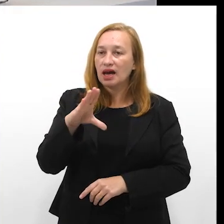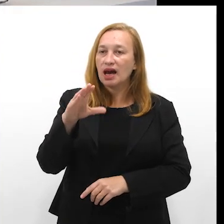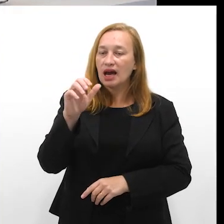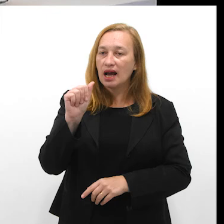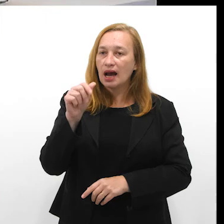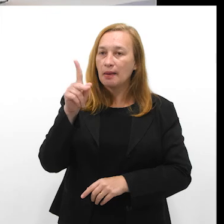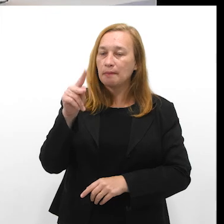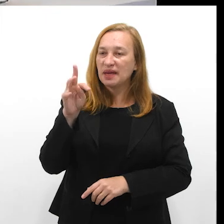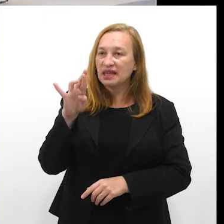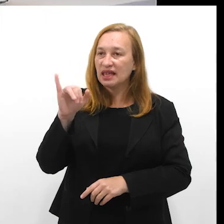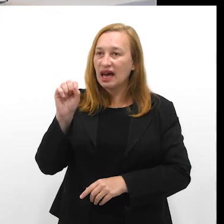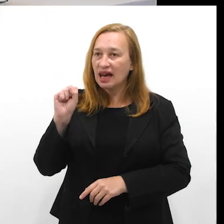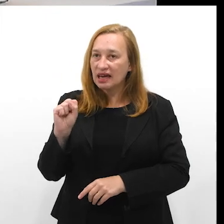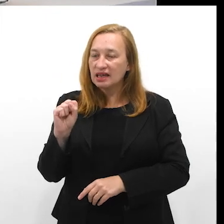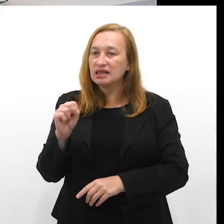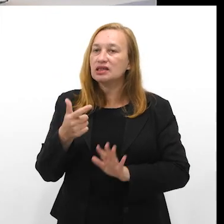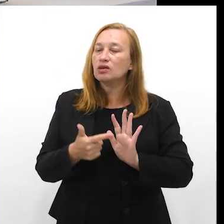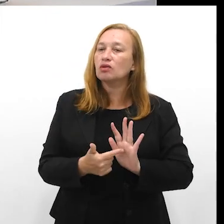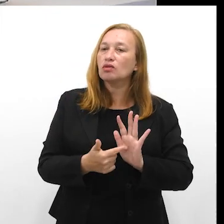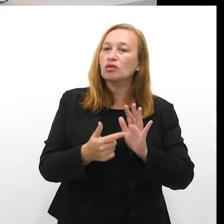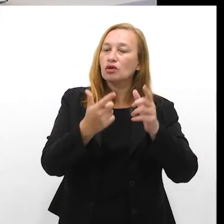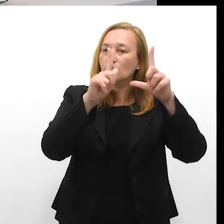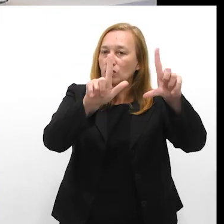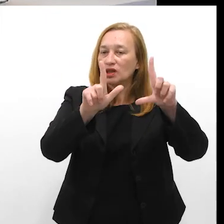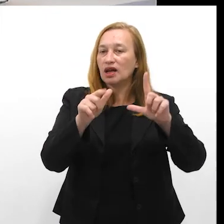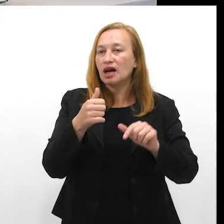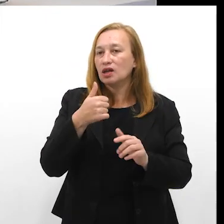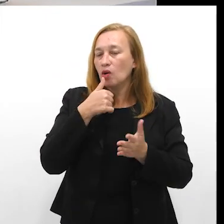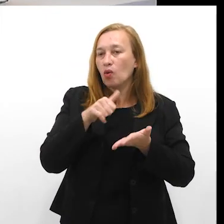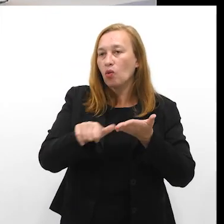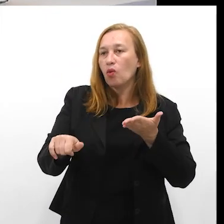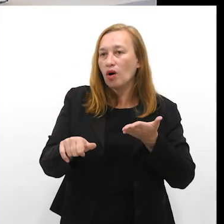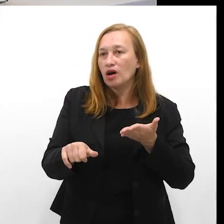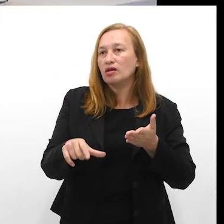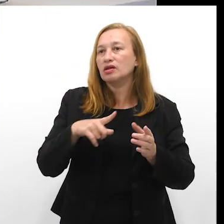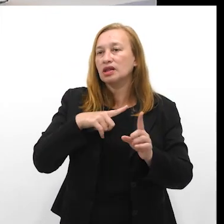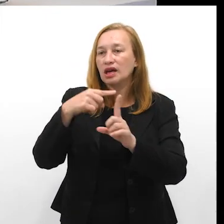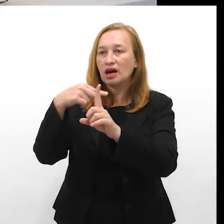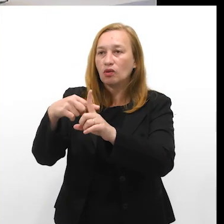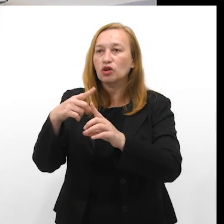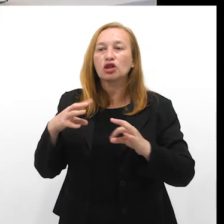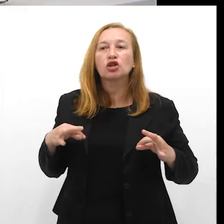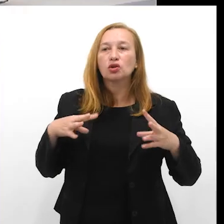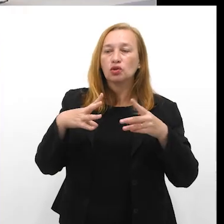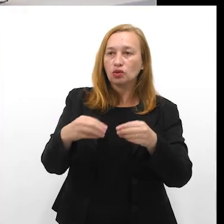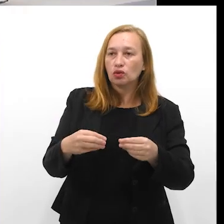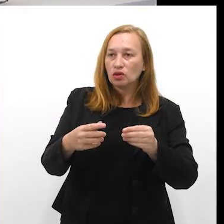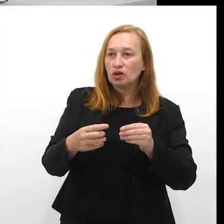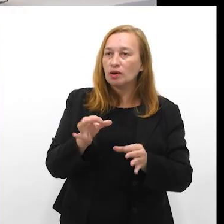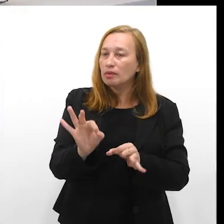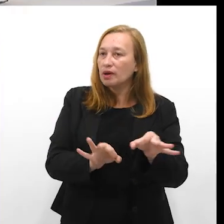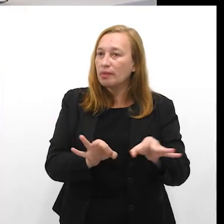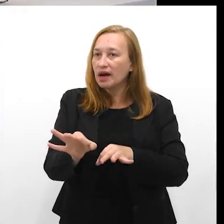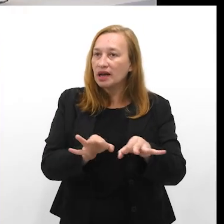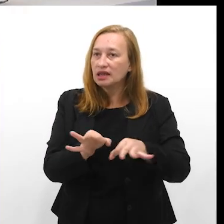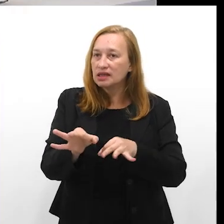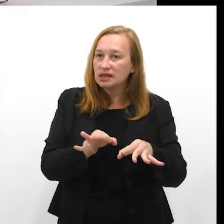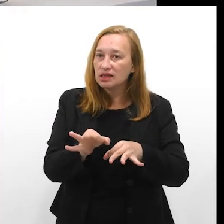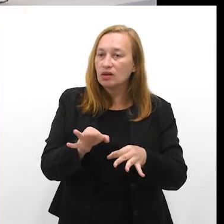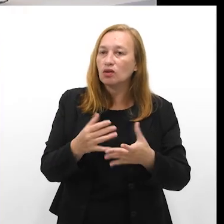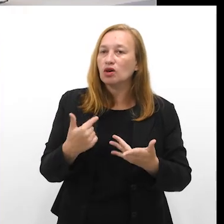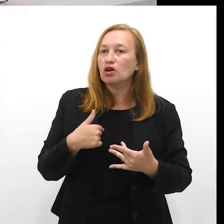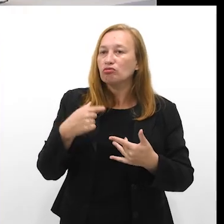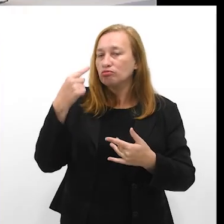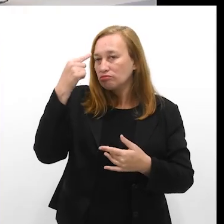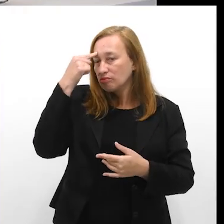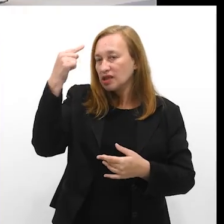que legal. E que eu expus nos Correios. E aí tem a coisa da cruz, né? Tem todo um simbolismo trabalhado